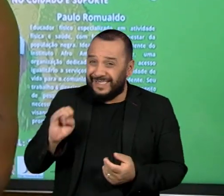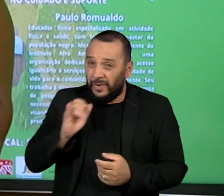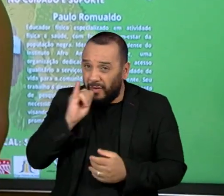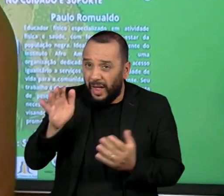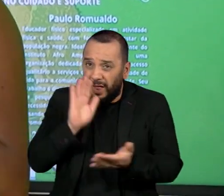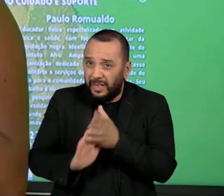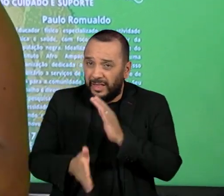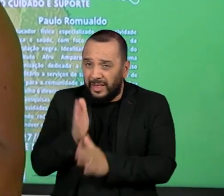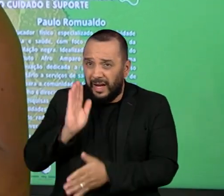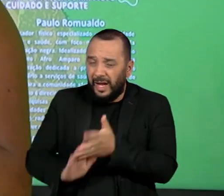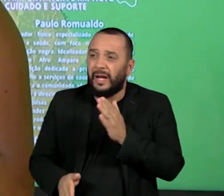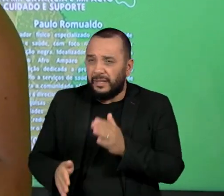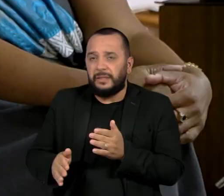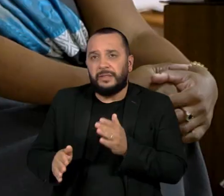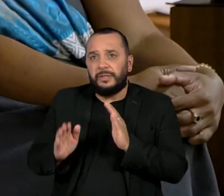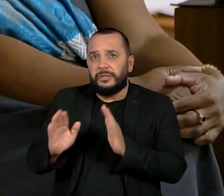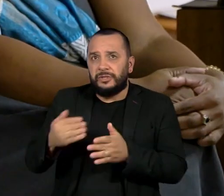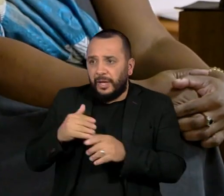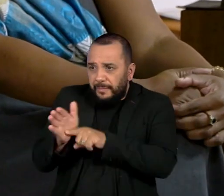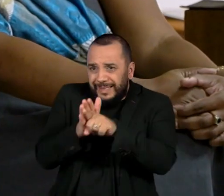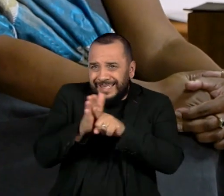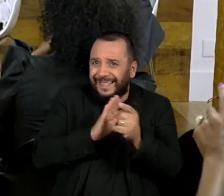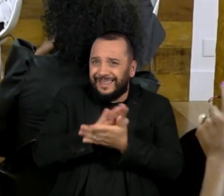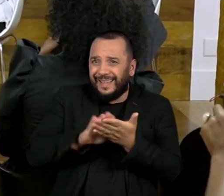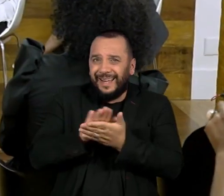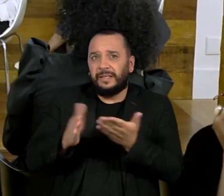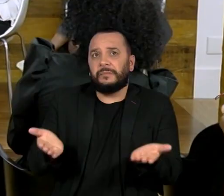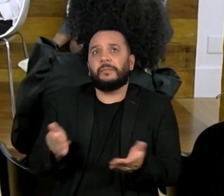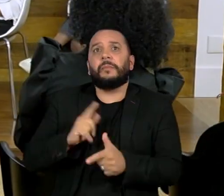quantificar, a gente não vai resolver esse problema.